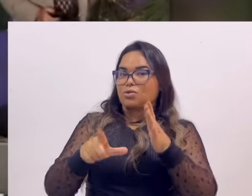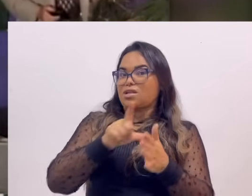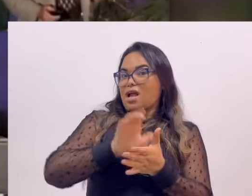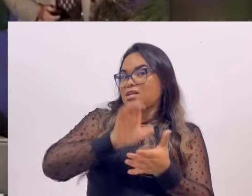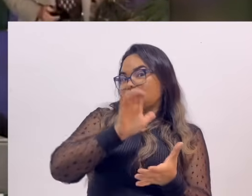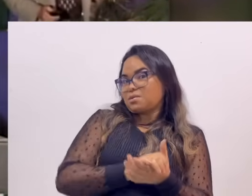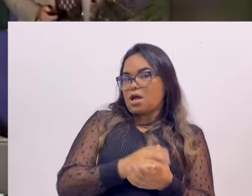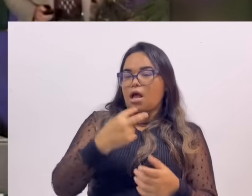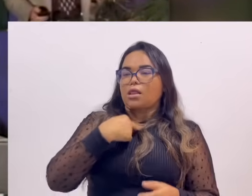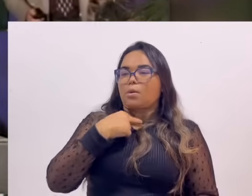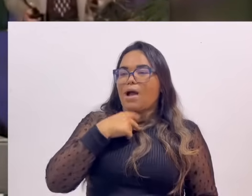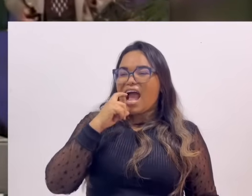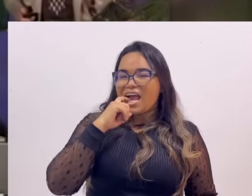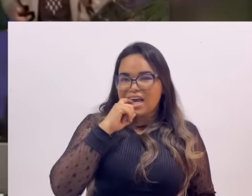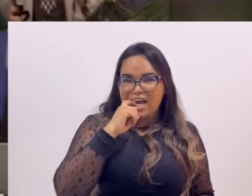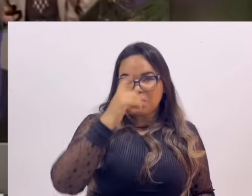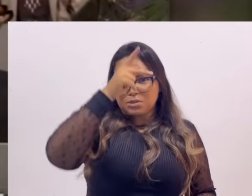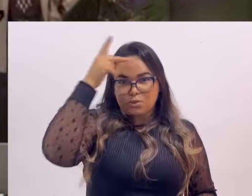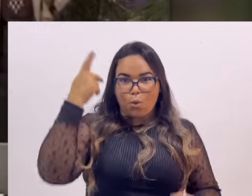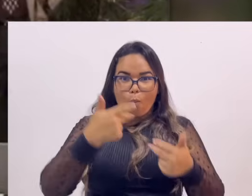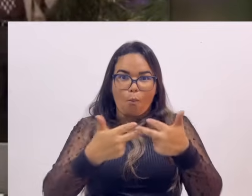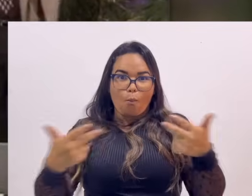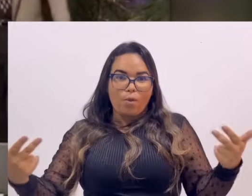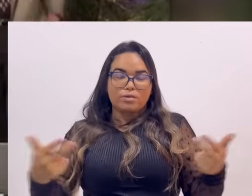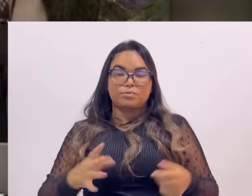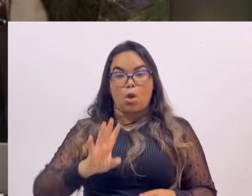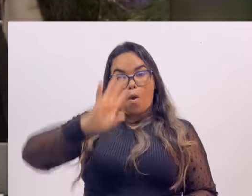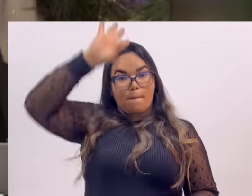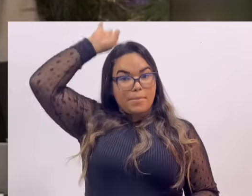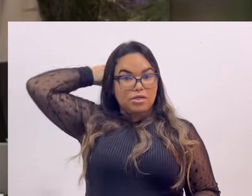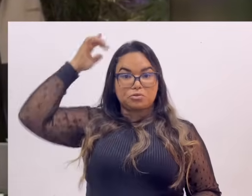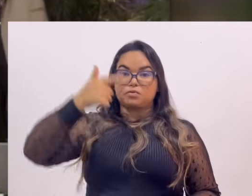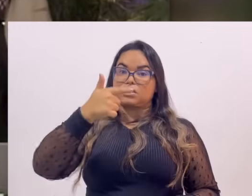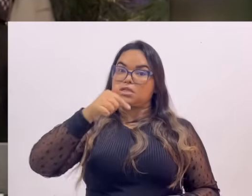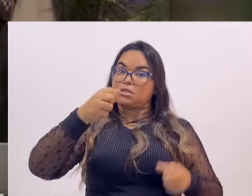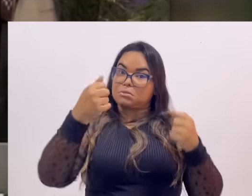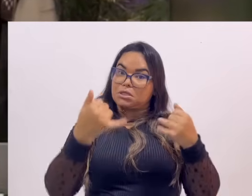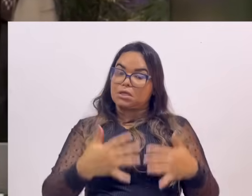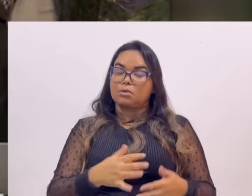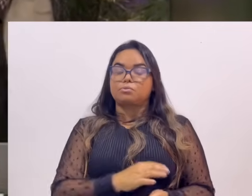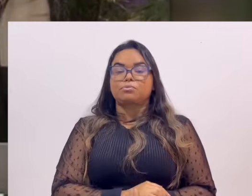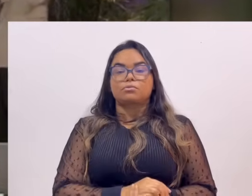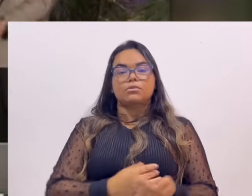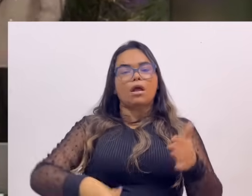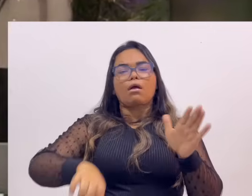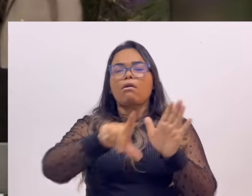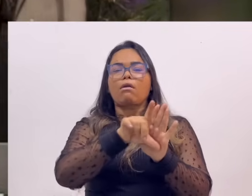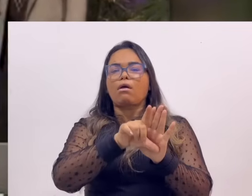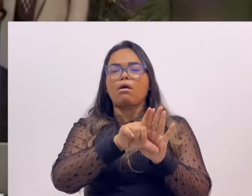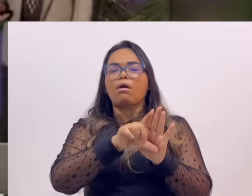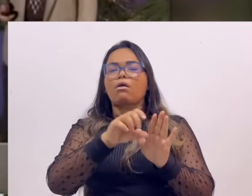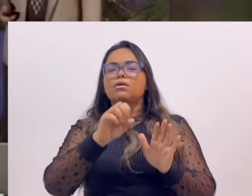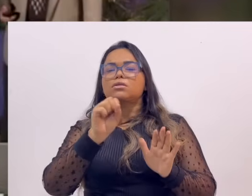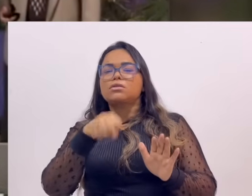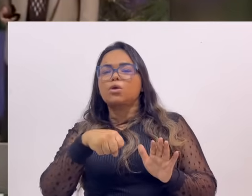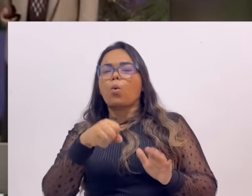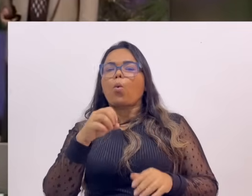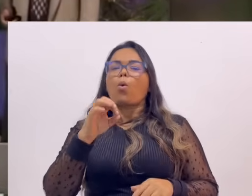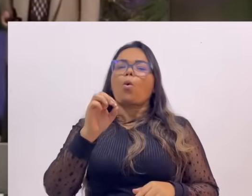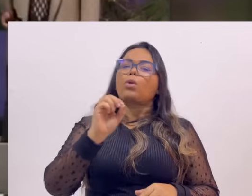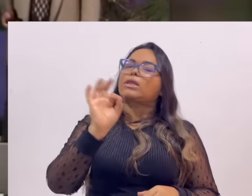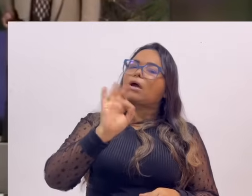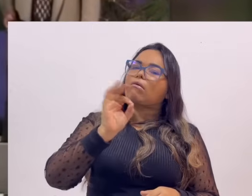Não cobiçarás. Romanos 7, 27, No Novo Testamento, há lei ou não há? Sim, ela